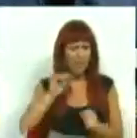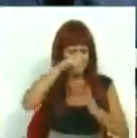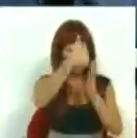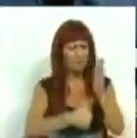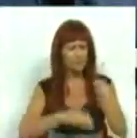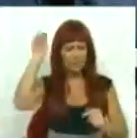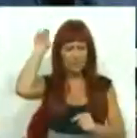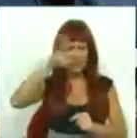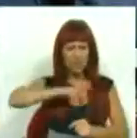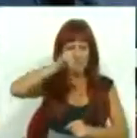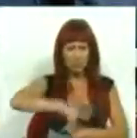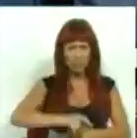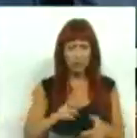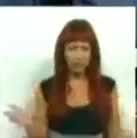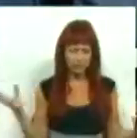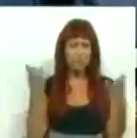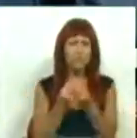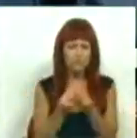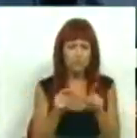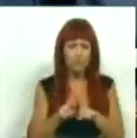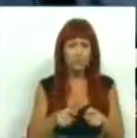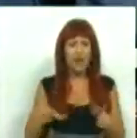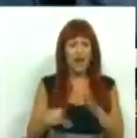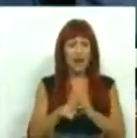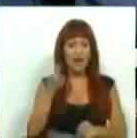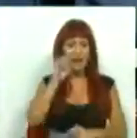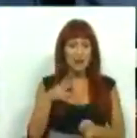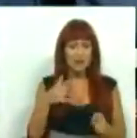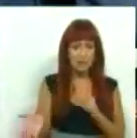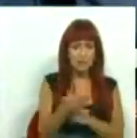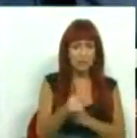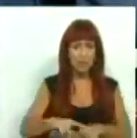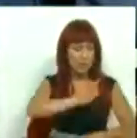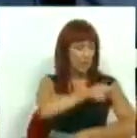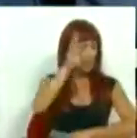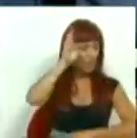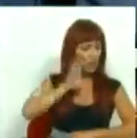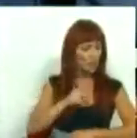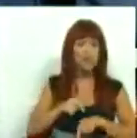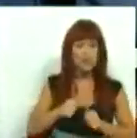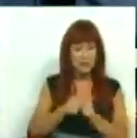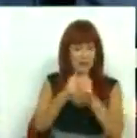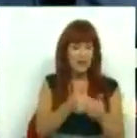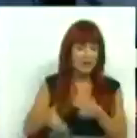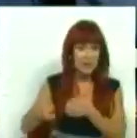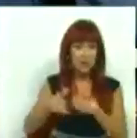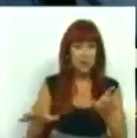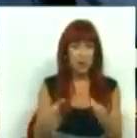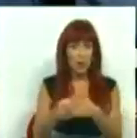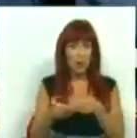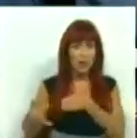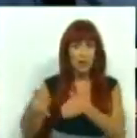na Constituição da República Portuguesa, conjugado com a Lei da Defesa Nacional e das Forças Armadas e seguindo a orientação do